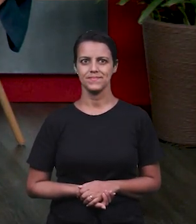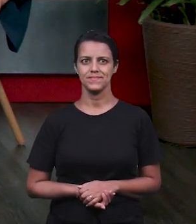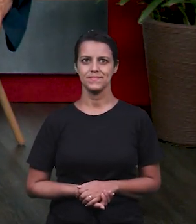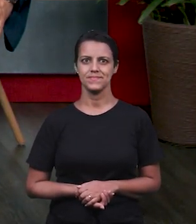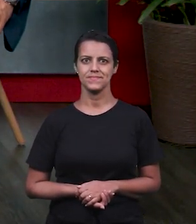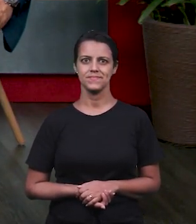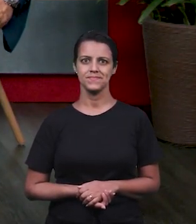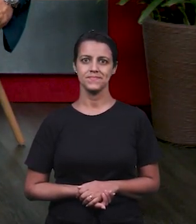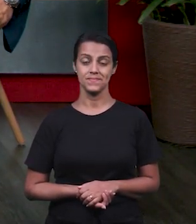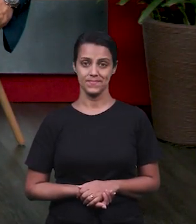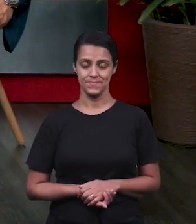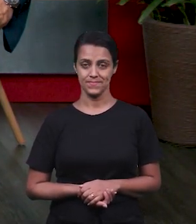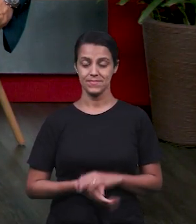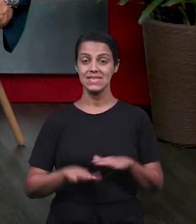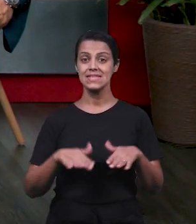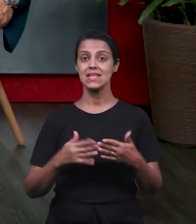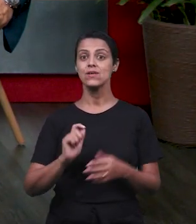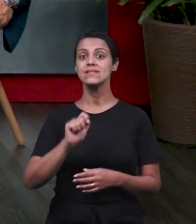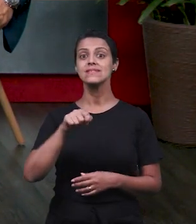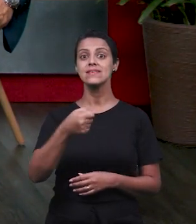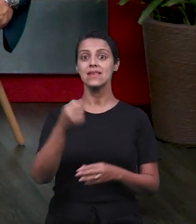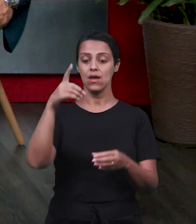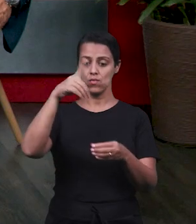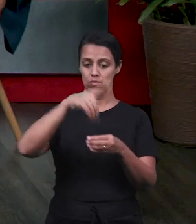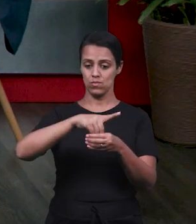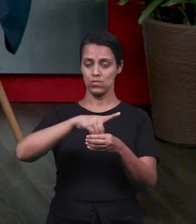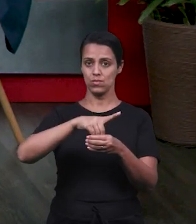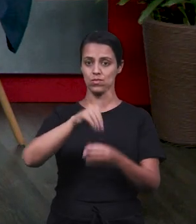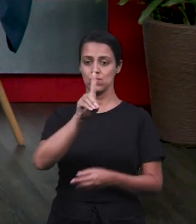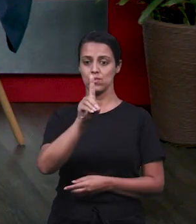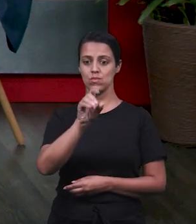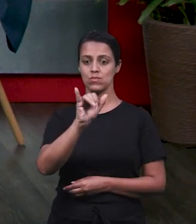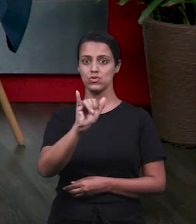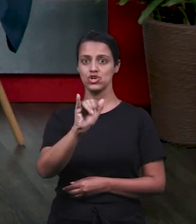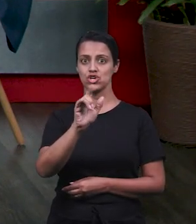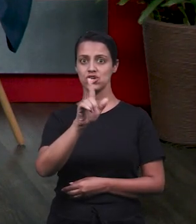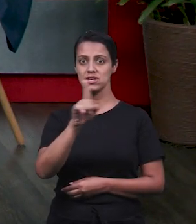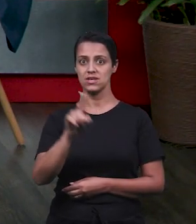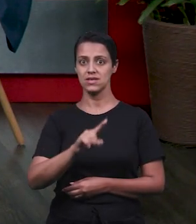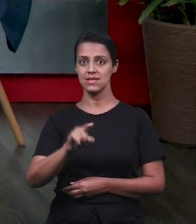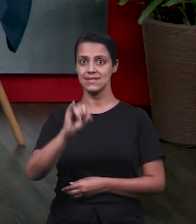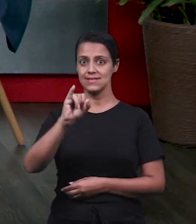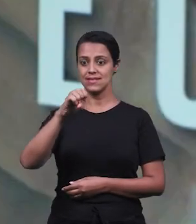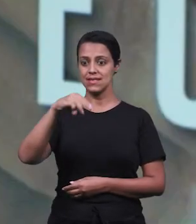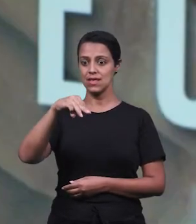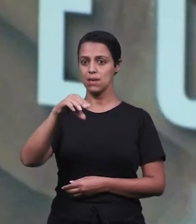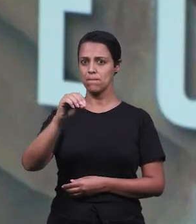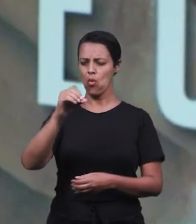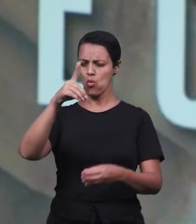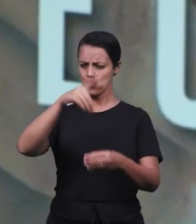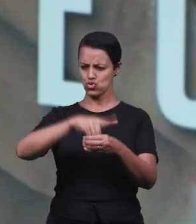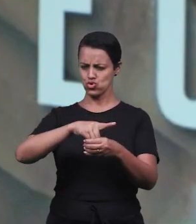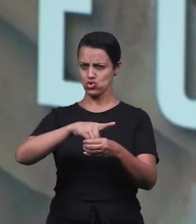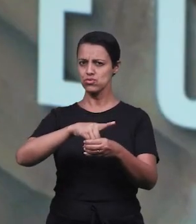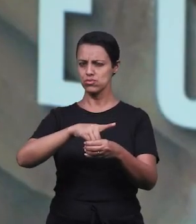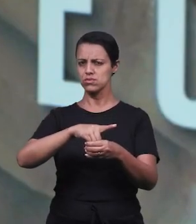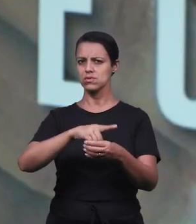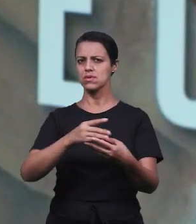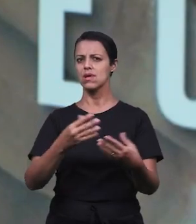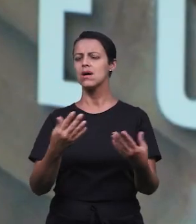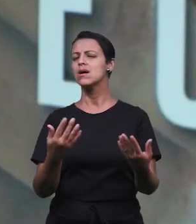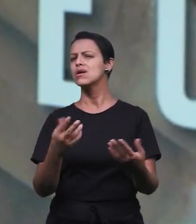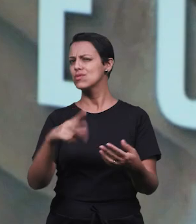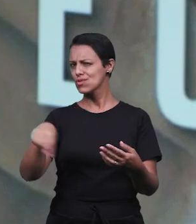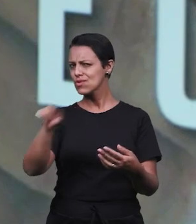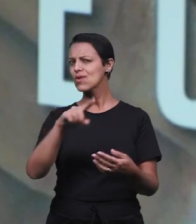O dízimo, acho que todos conhecem, é uma contribuição dada